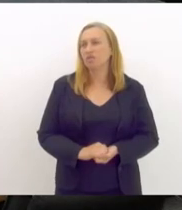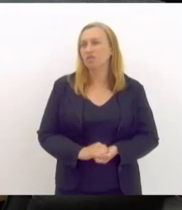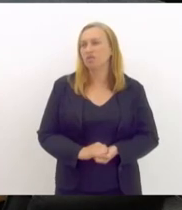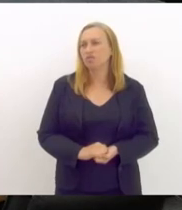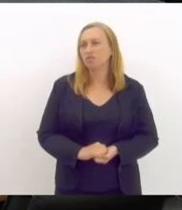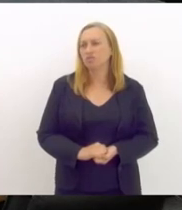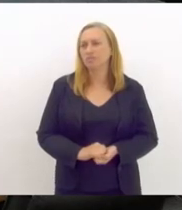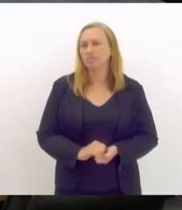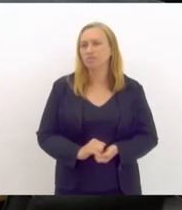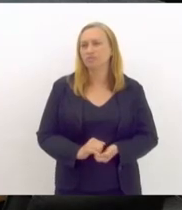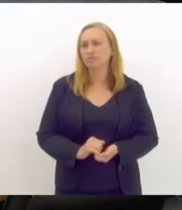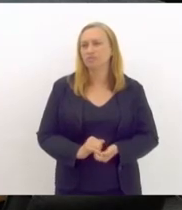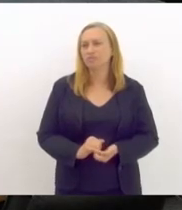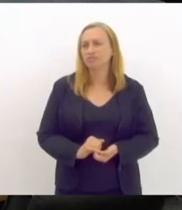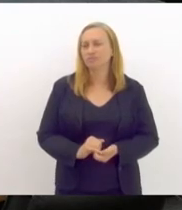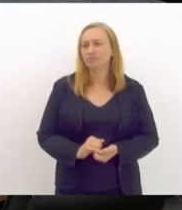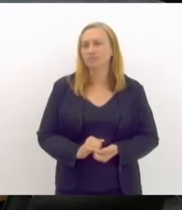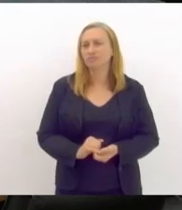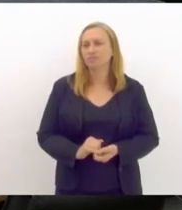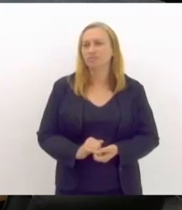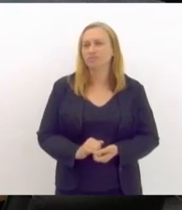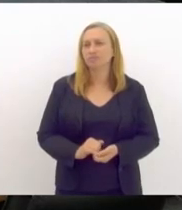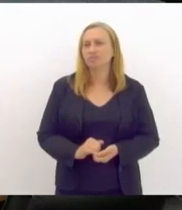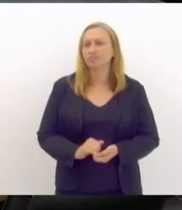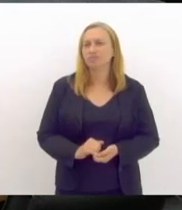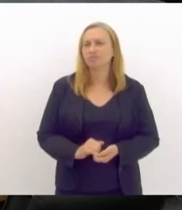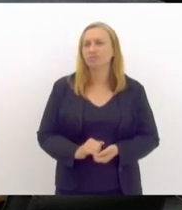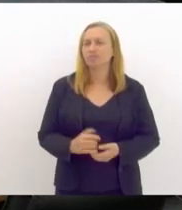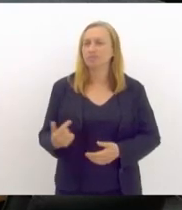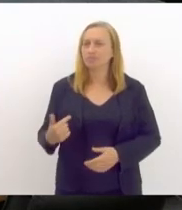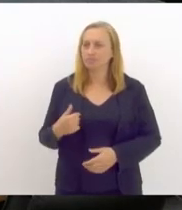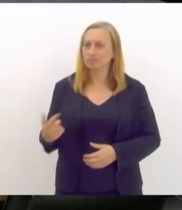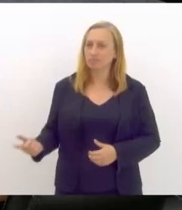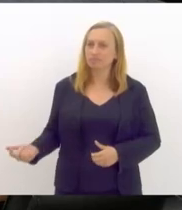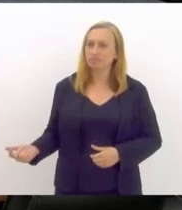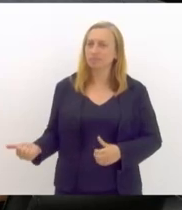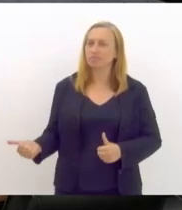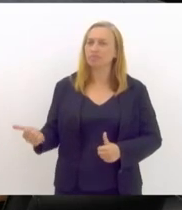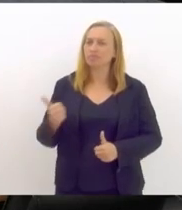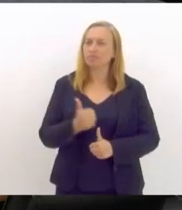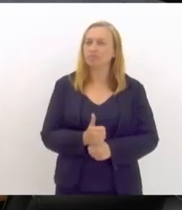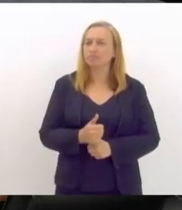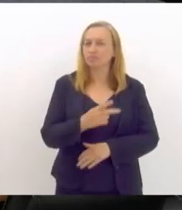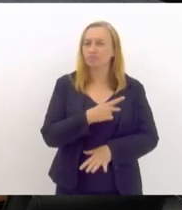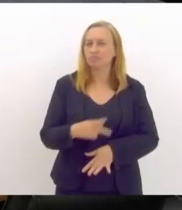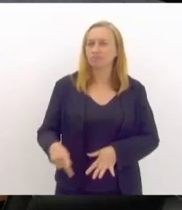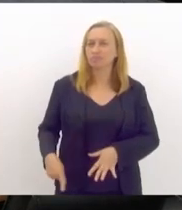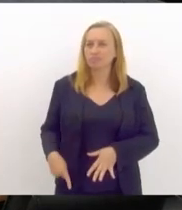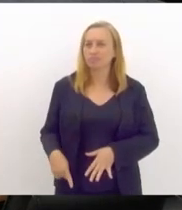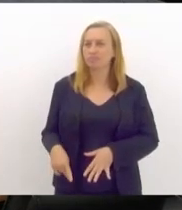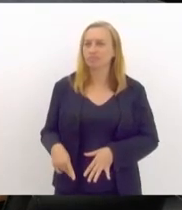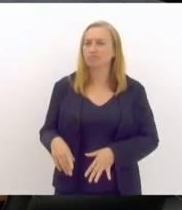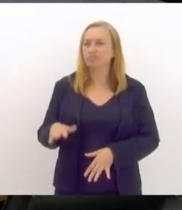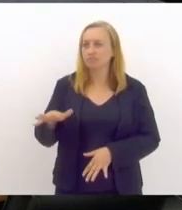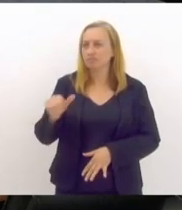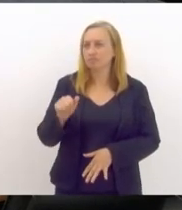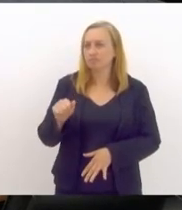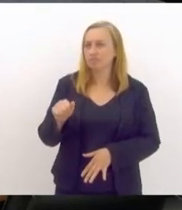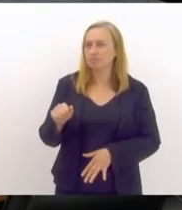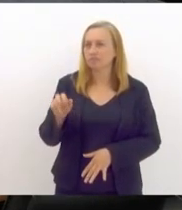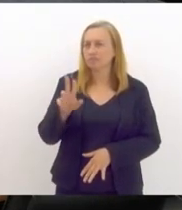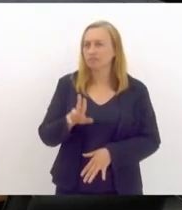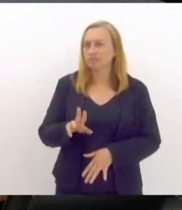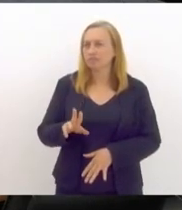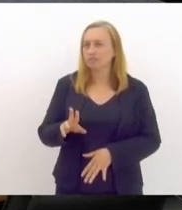agora nós somos trabalhos e chama o Marcelo do seu Dino para fazer o uso da palavra